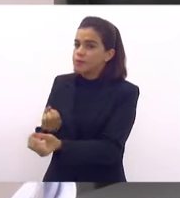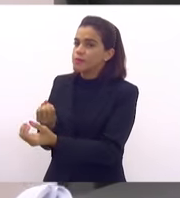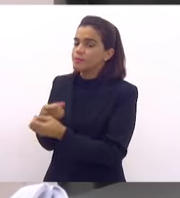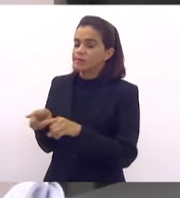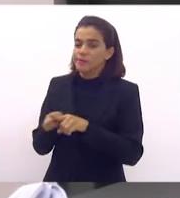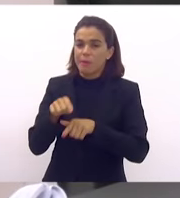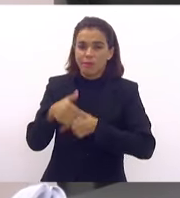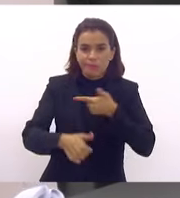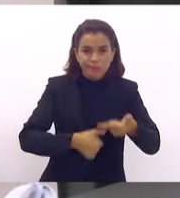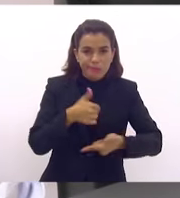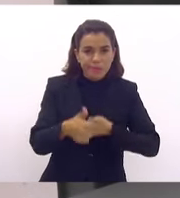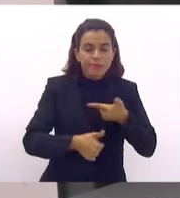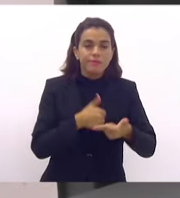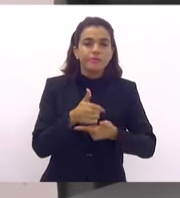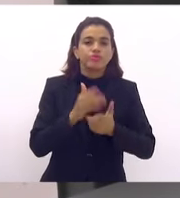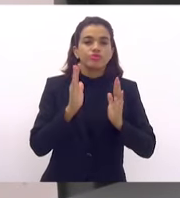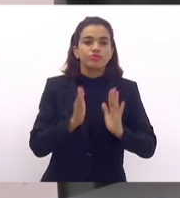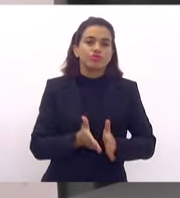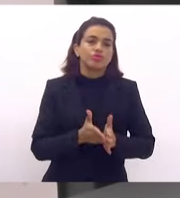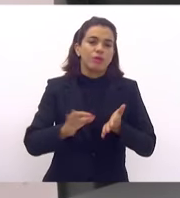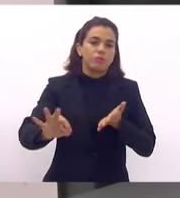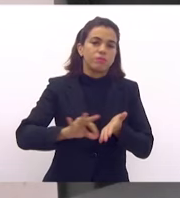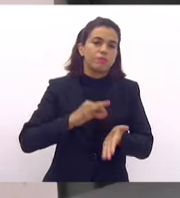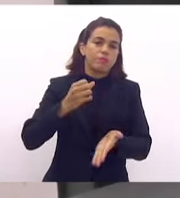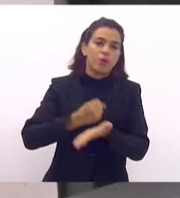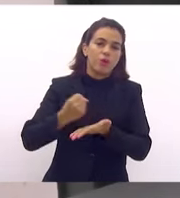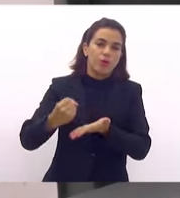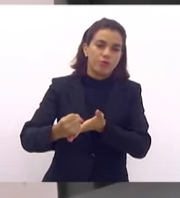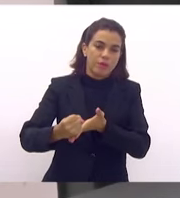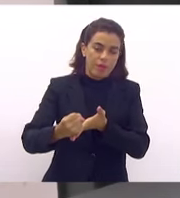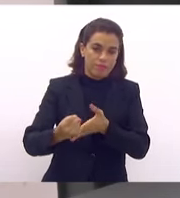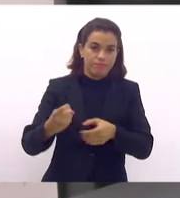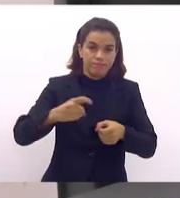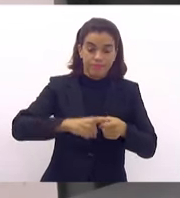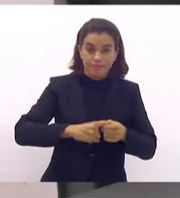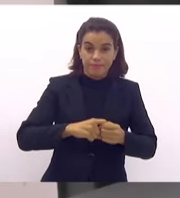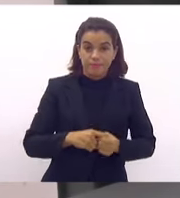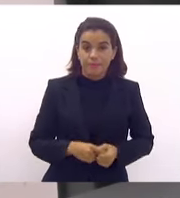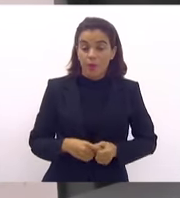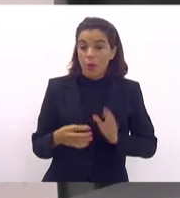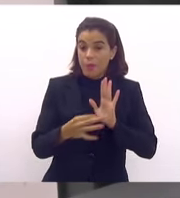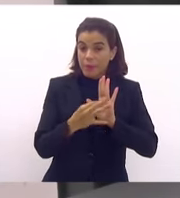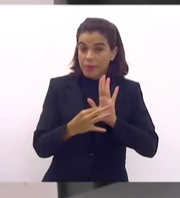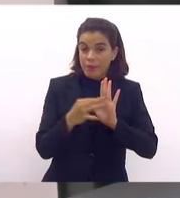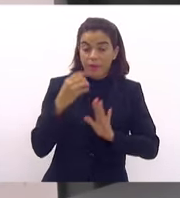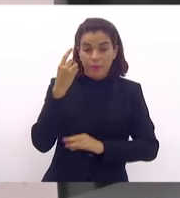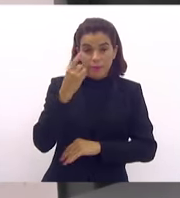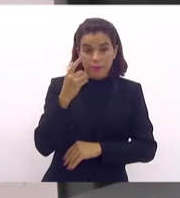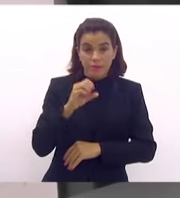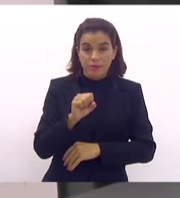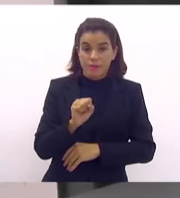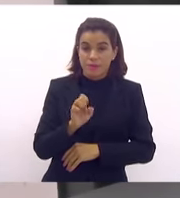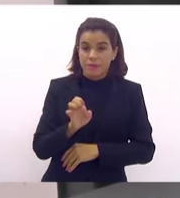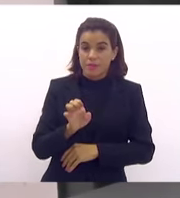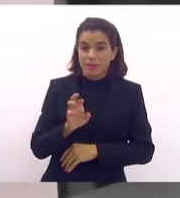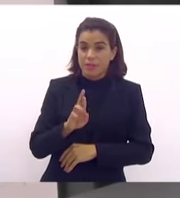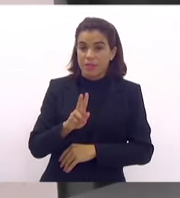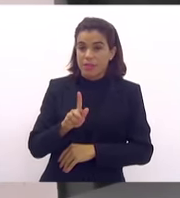executadas pós-celebração do contrato de concessão. Parecer do deputado doutor Serginho foi